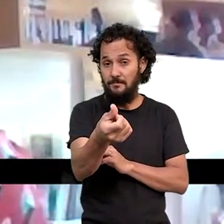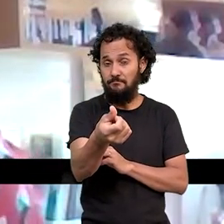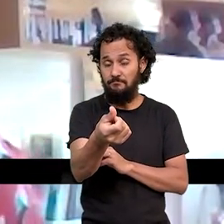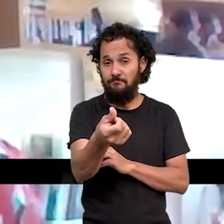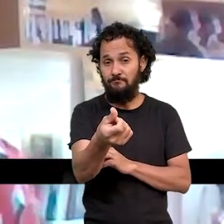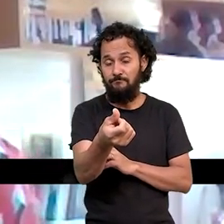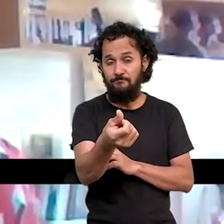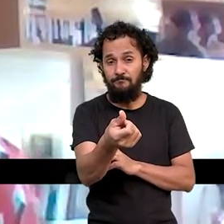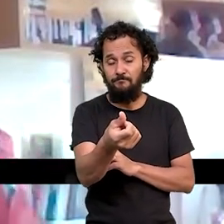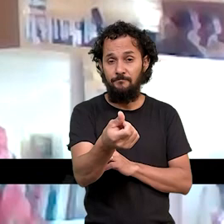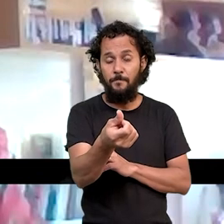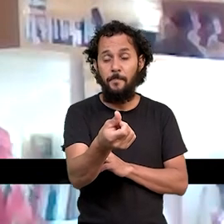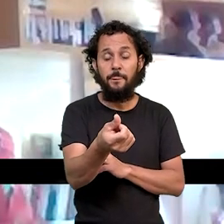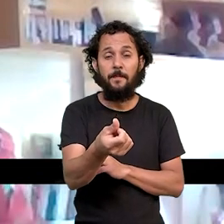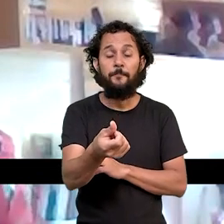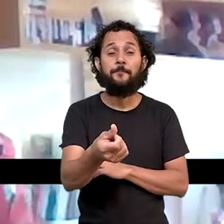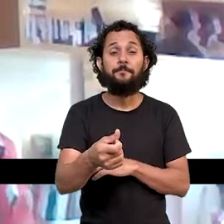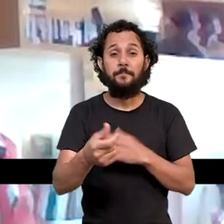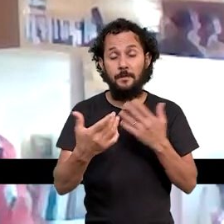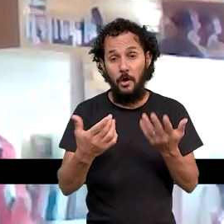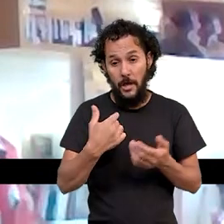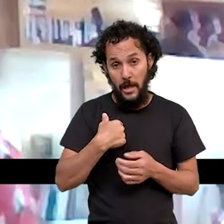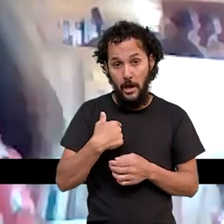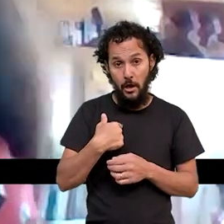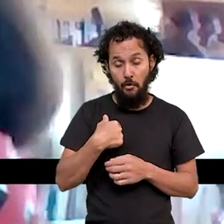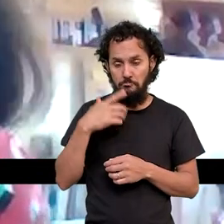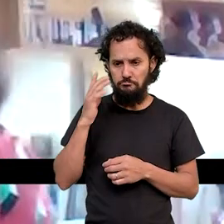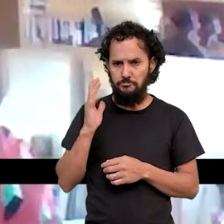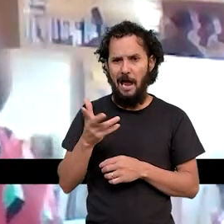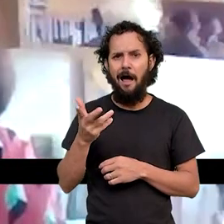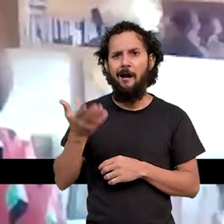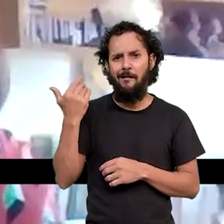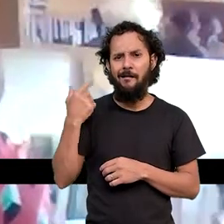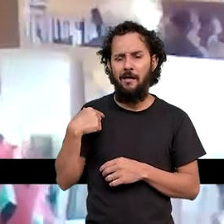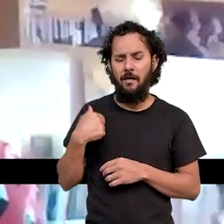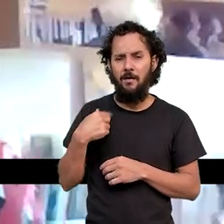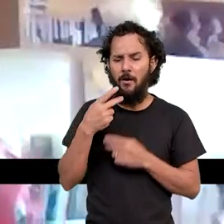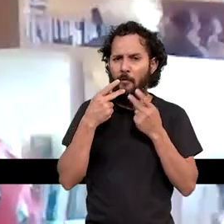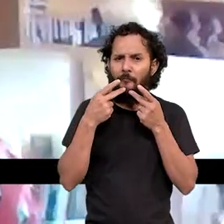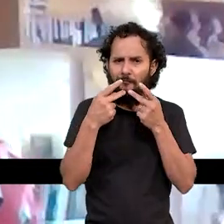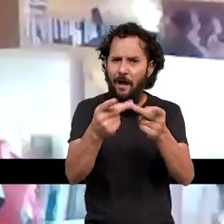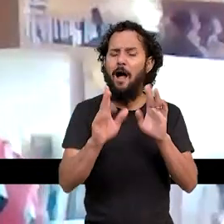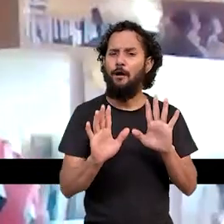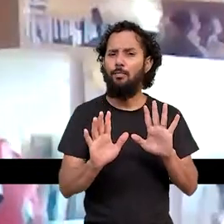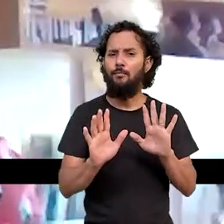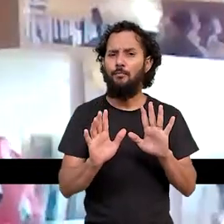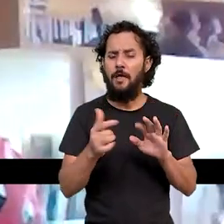1986. E eu, já naquela época, quero dizer para